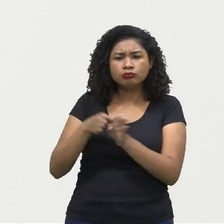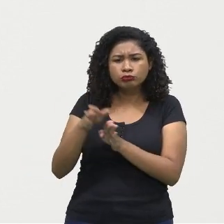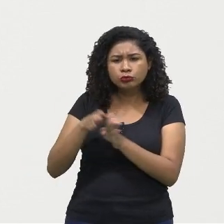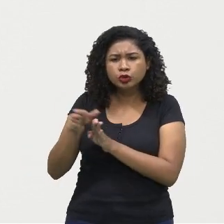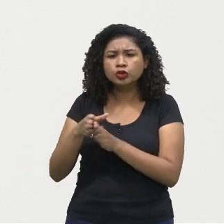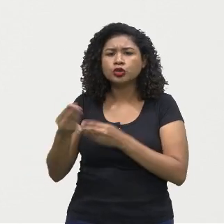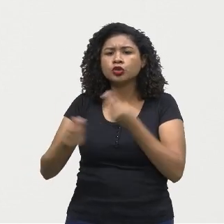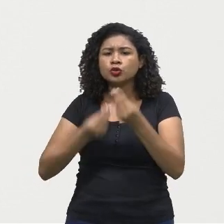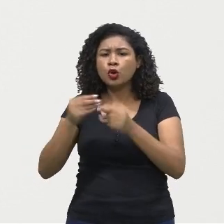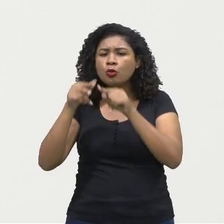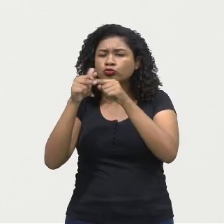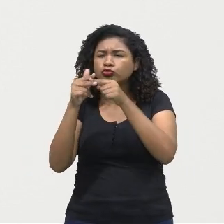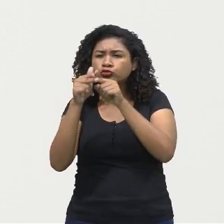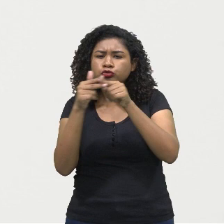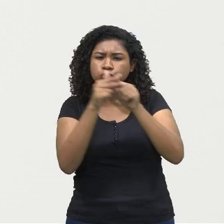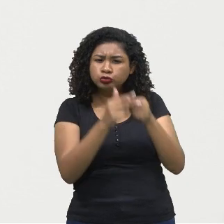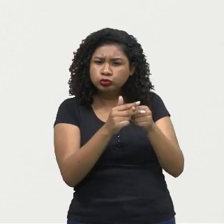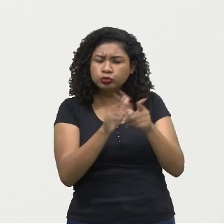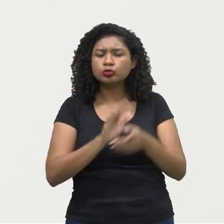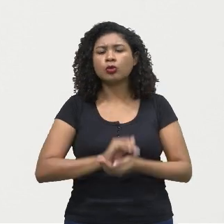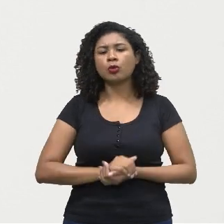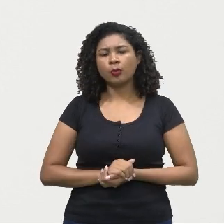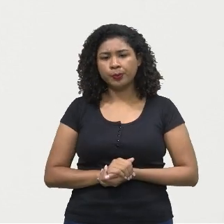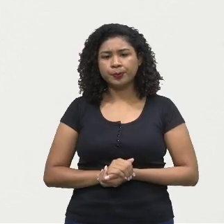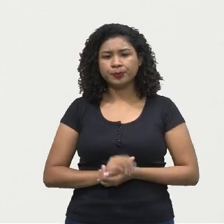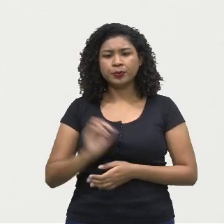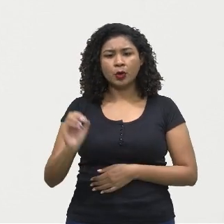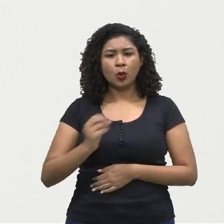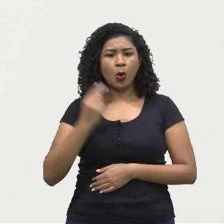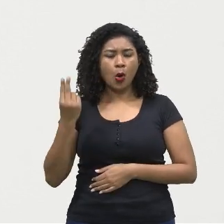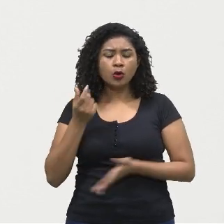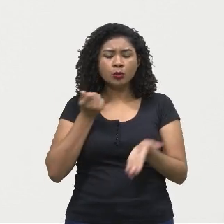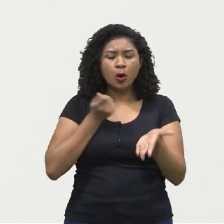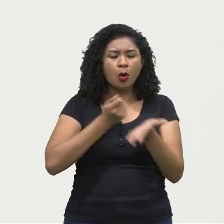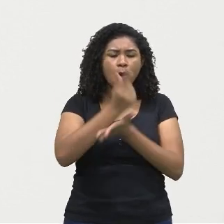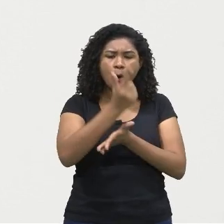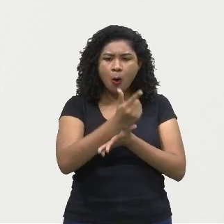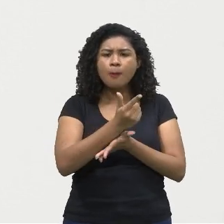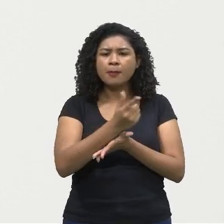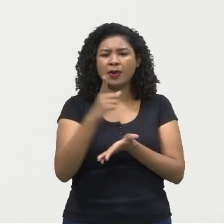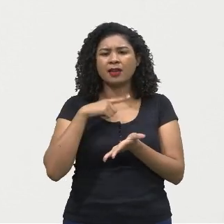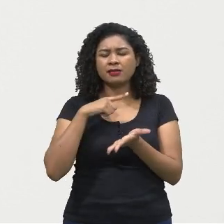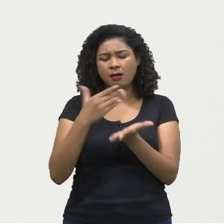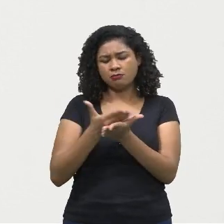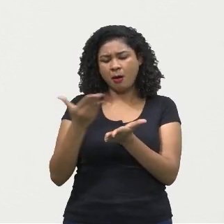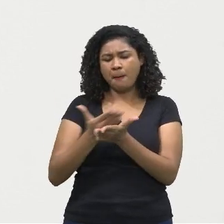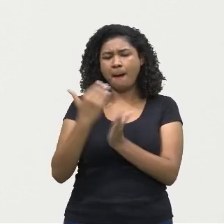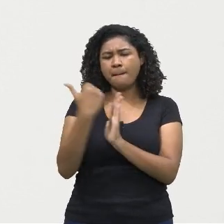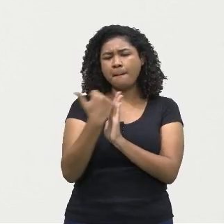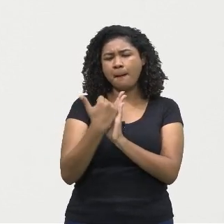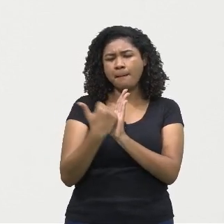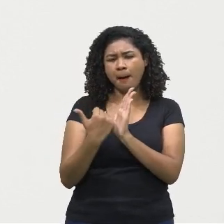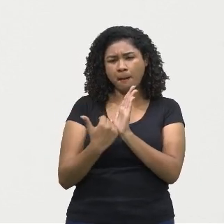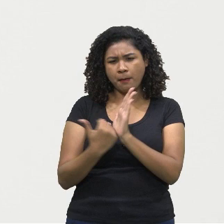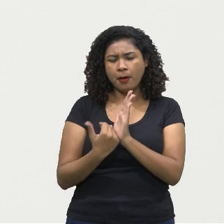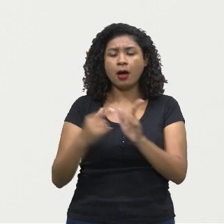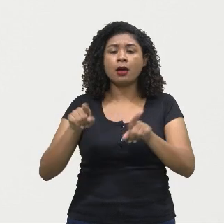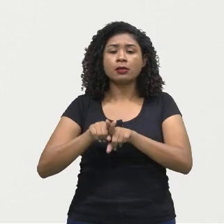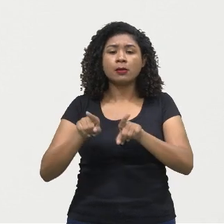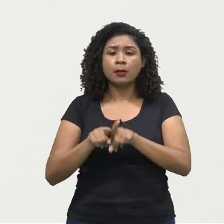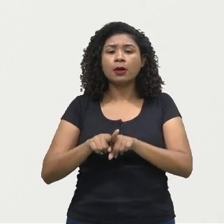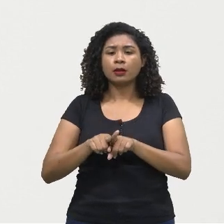de um eletrodoméstico, né? De uma compra que você faz, geralmente vem numa receita de